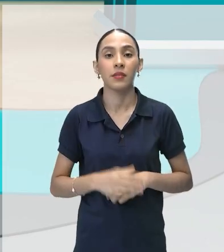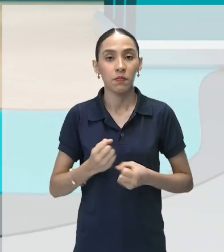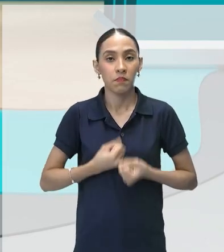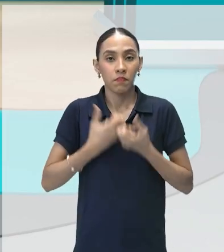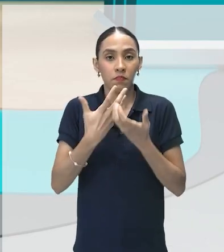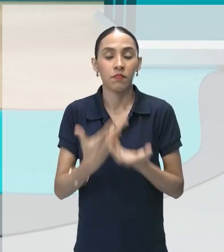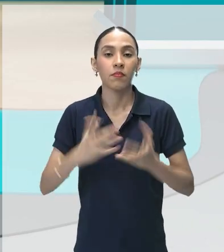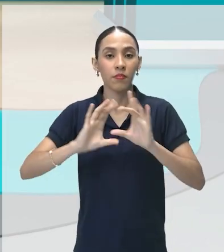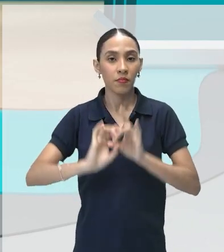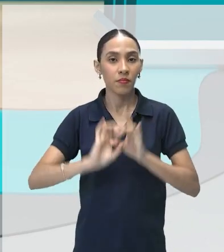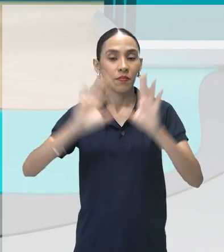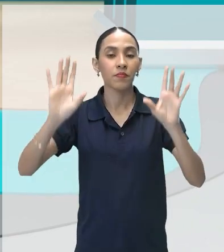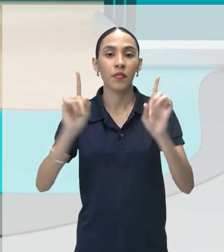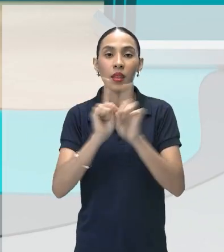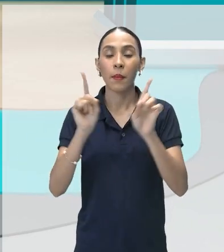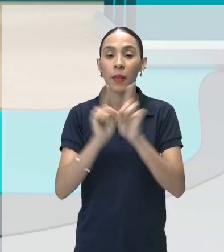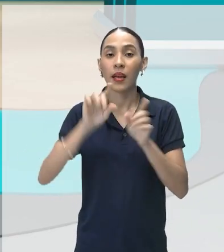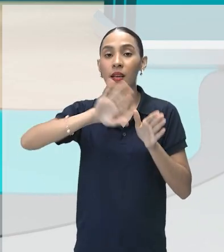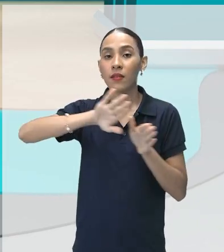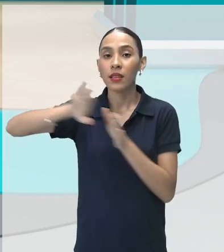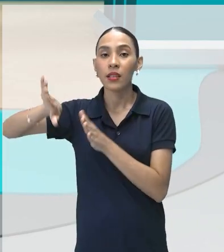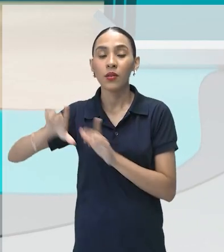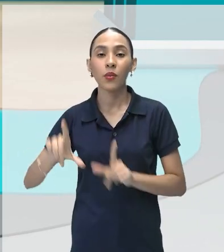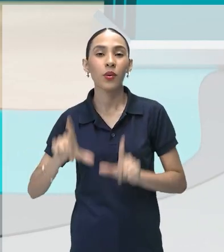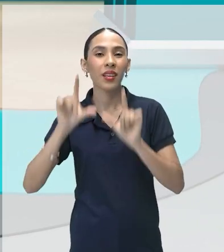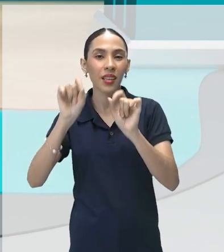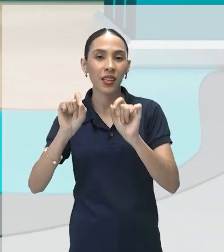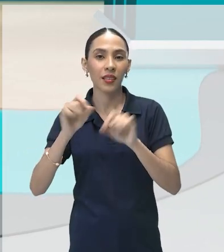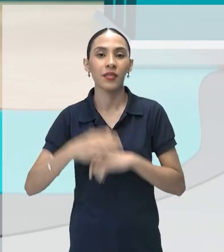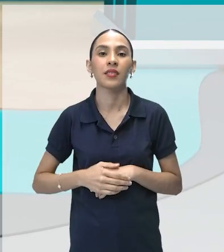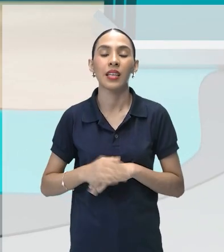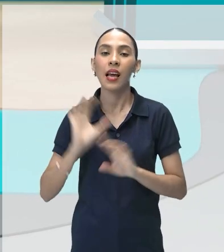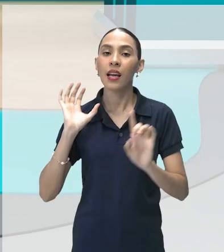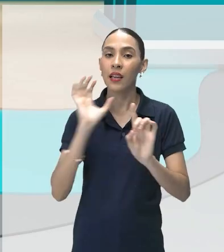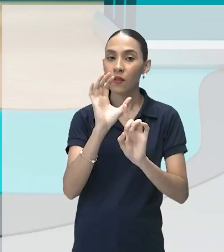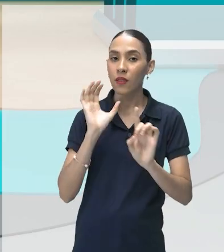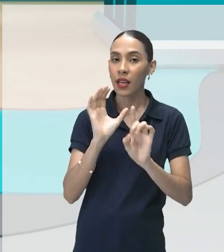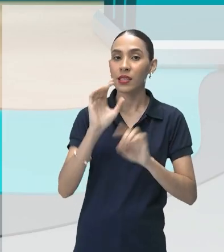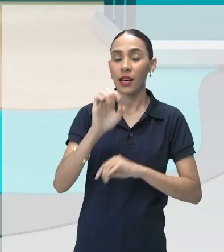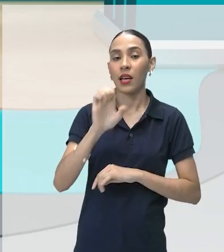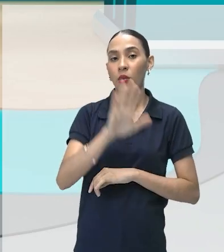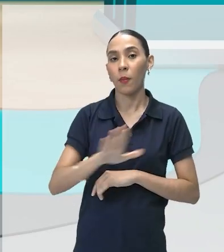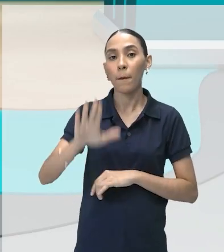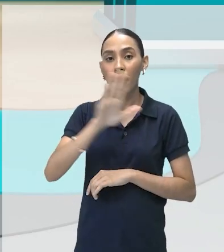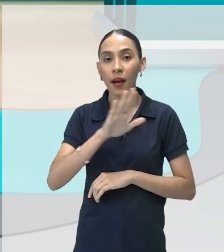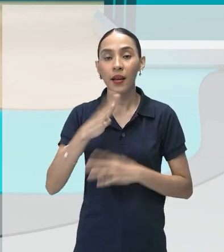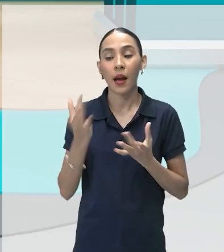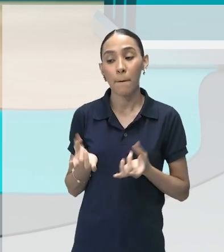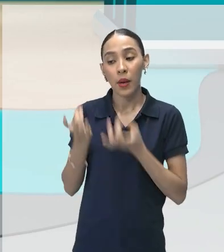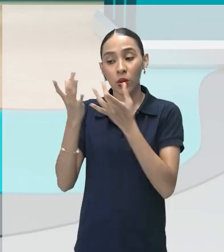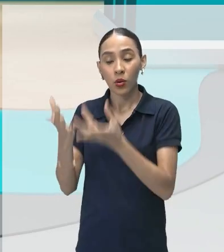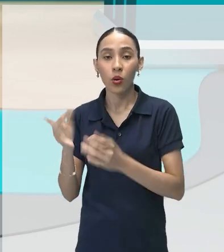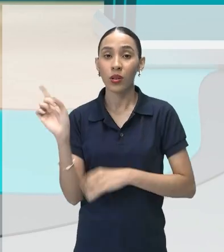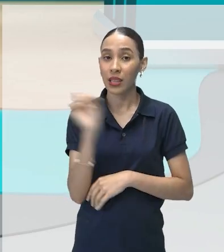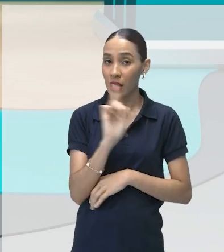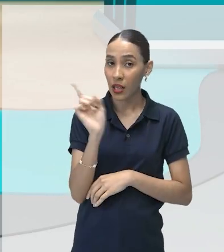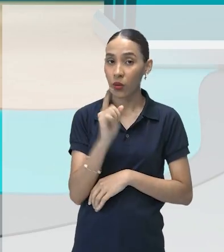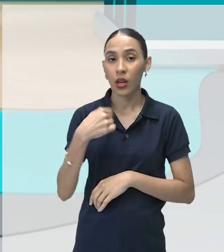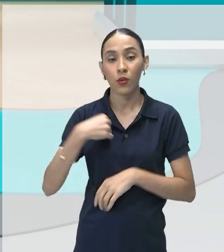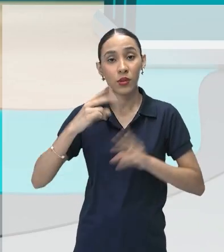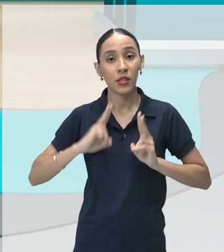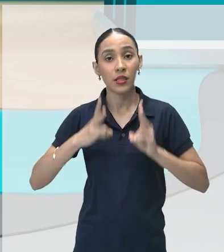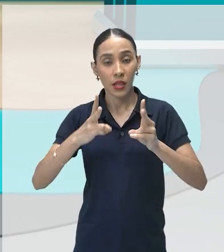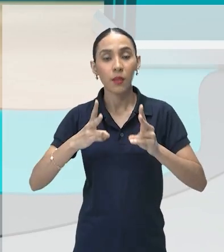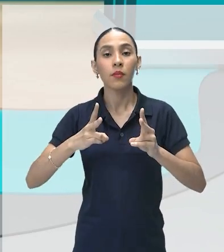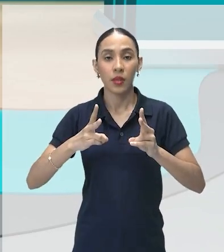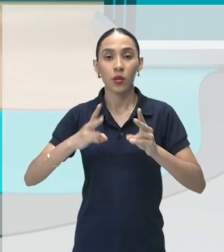forma aberta, deixando de lado um pouco a questão da influência europeia. Abandonou? Não. Eu sempre falo